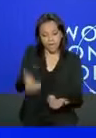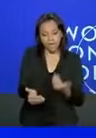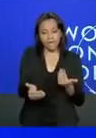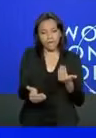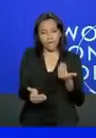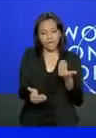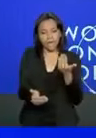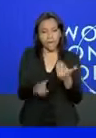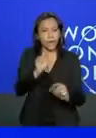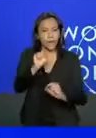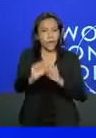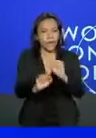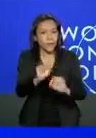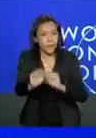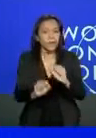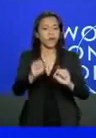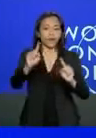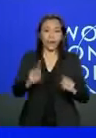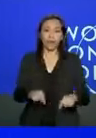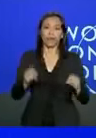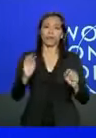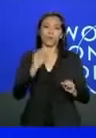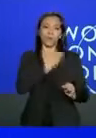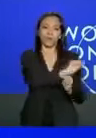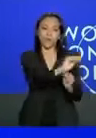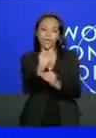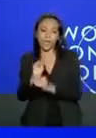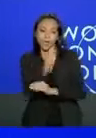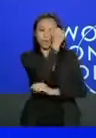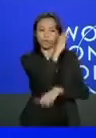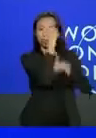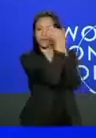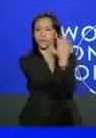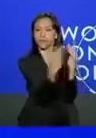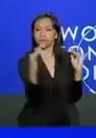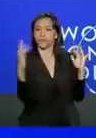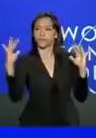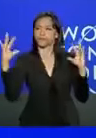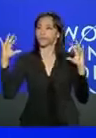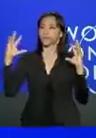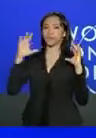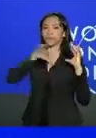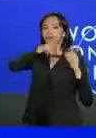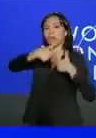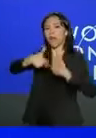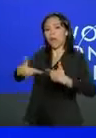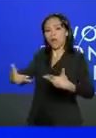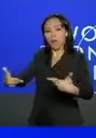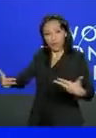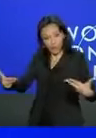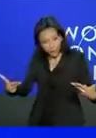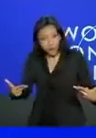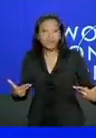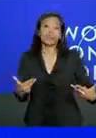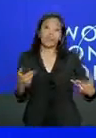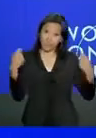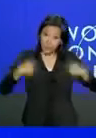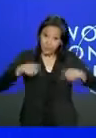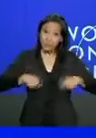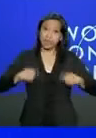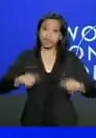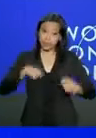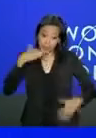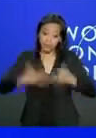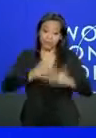na compatibilização entre preservação do meio ambiente e da biodiversidade, com o necessário desenvolvimento